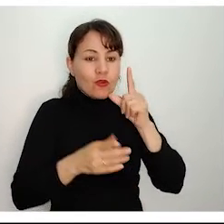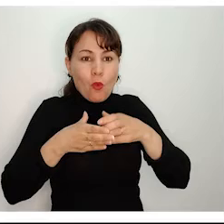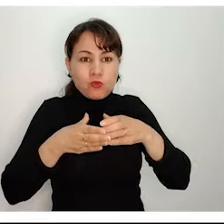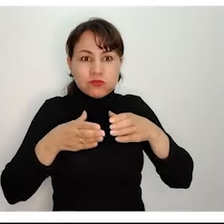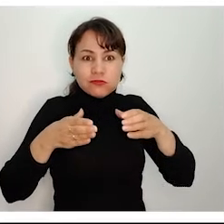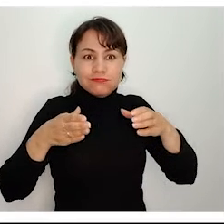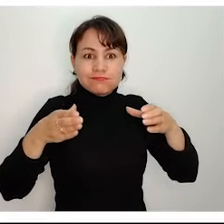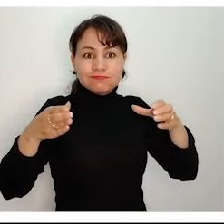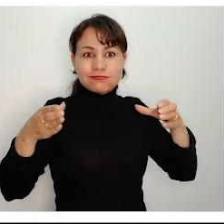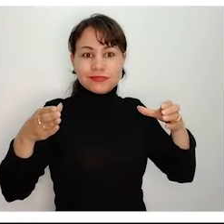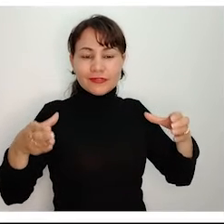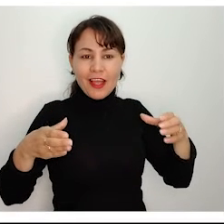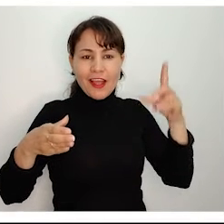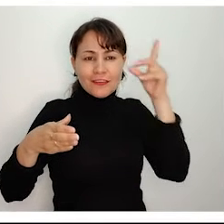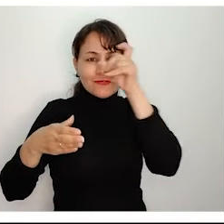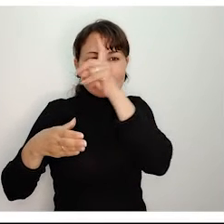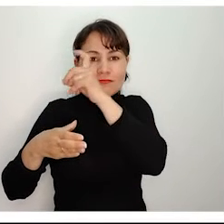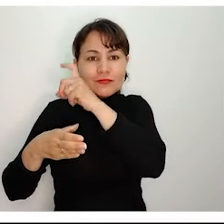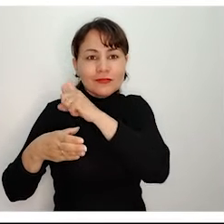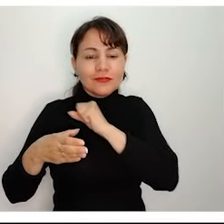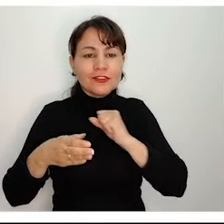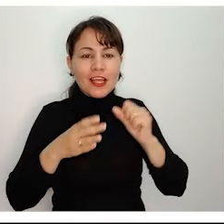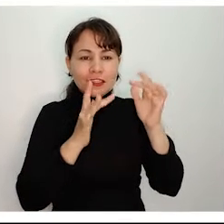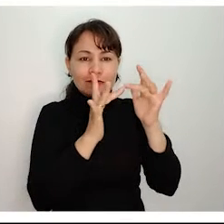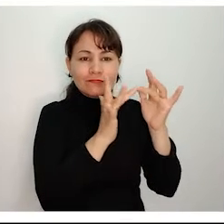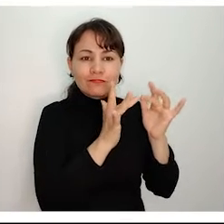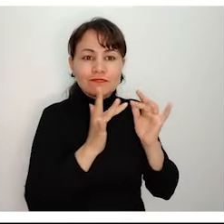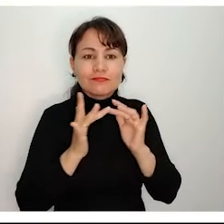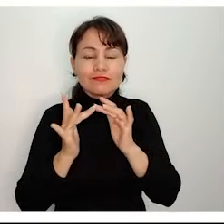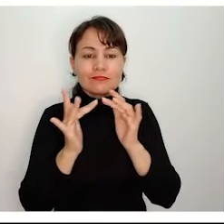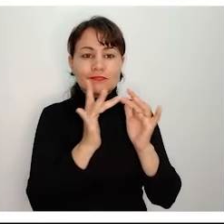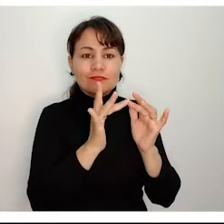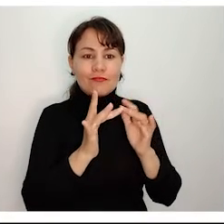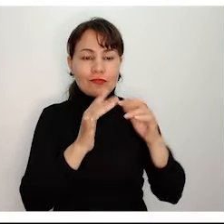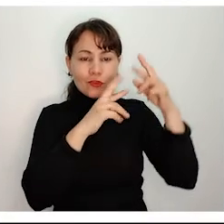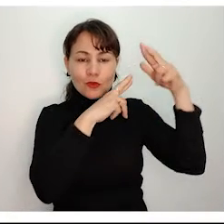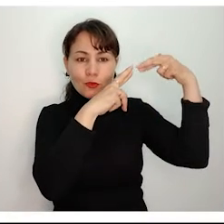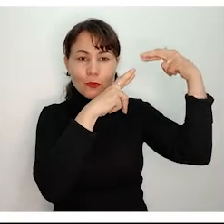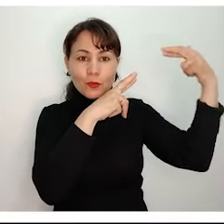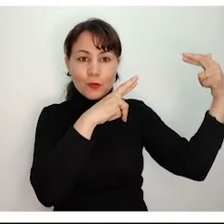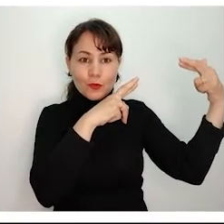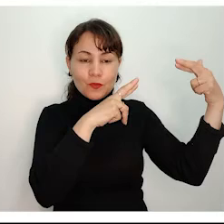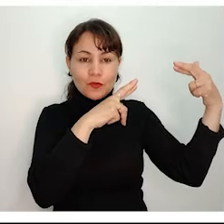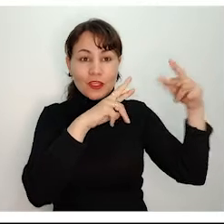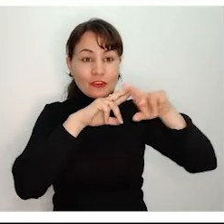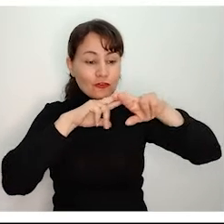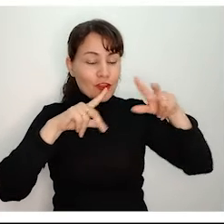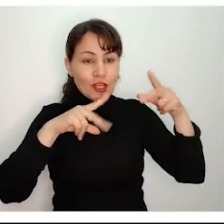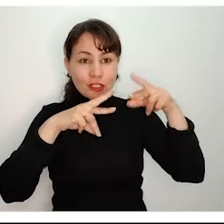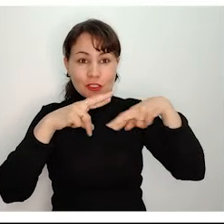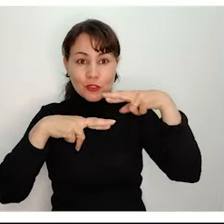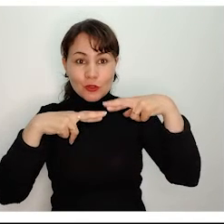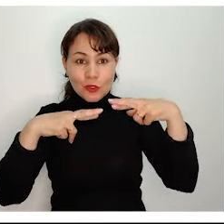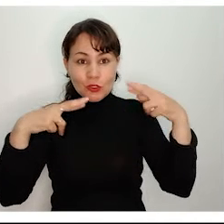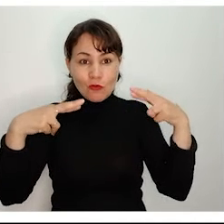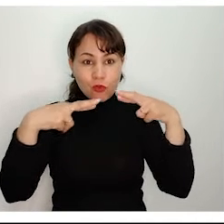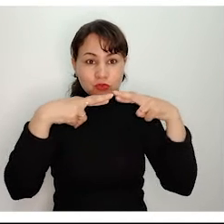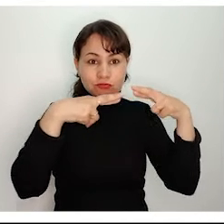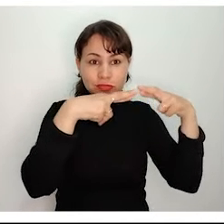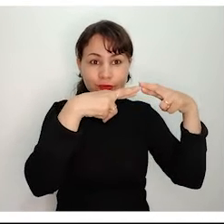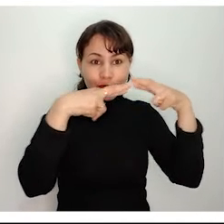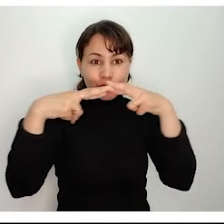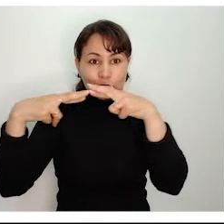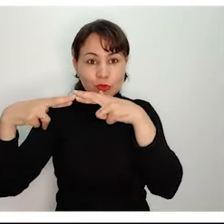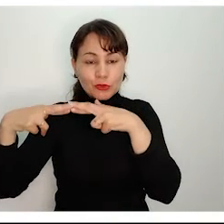vai aumentando essas complexidades das ligações entre os neurônios. Vários neurônios